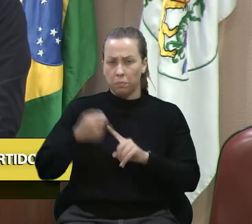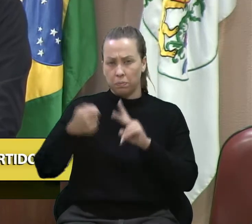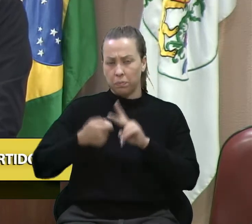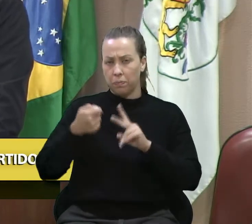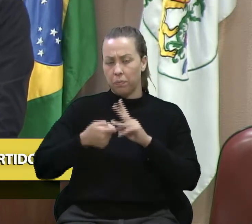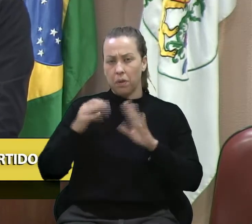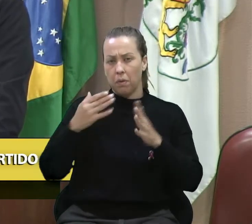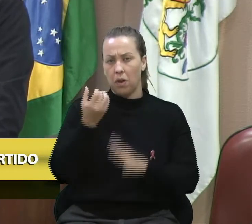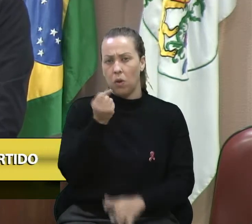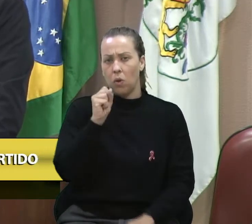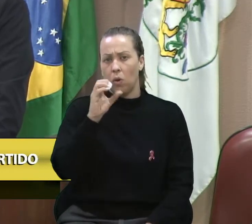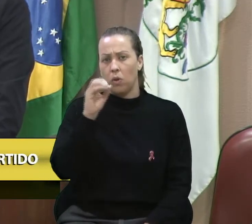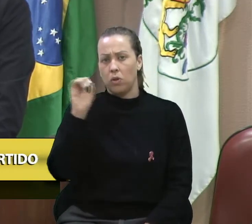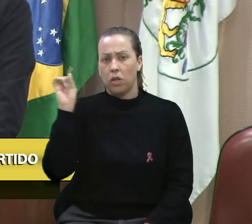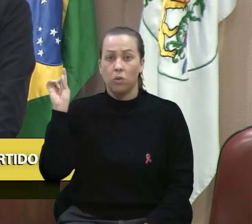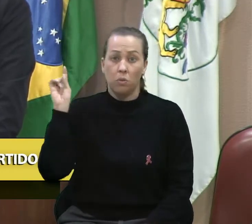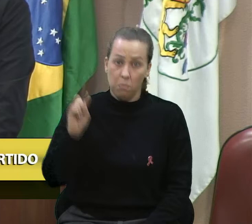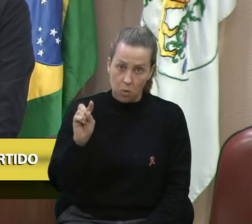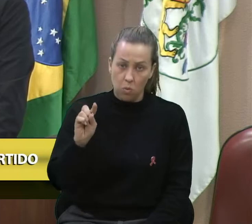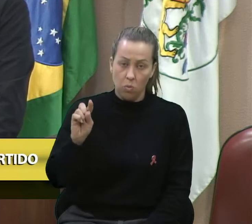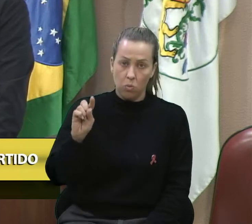seria de R$800 mil